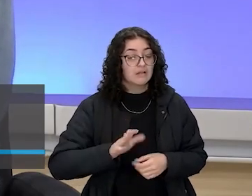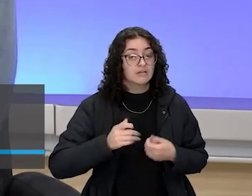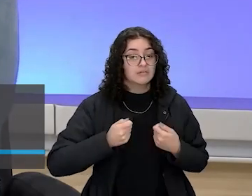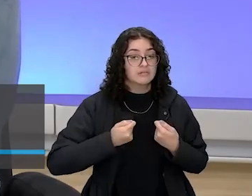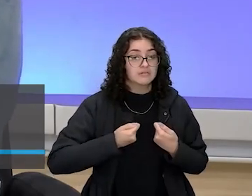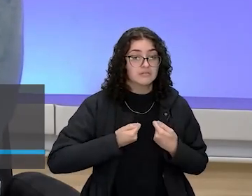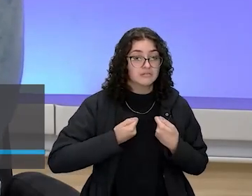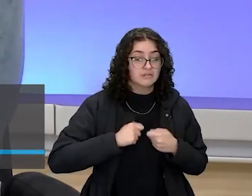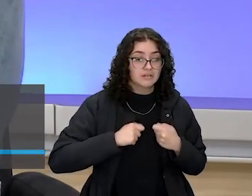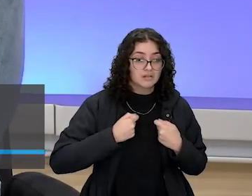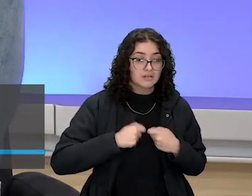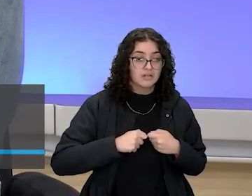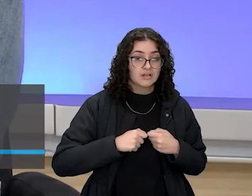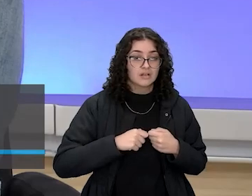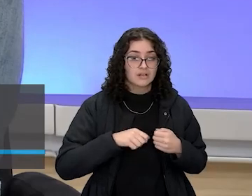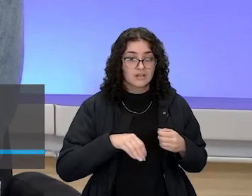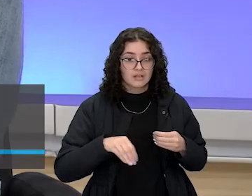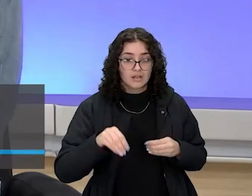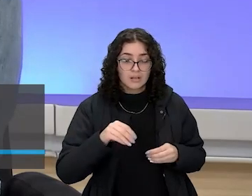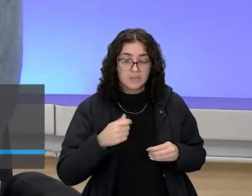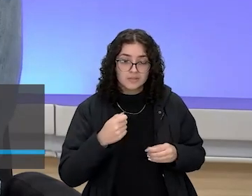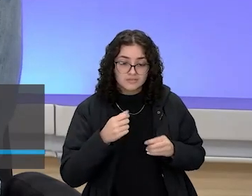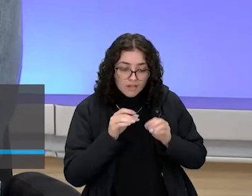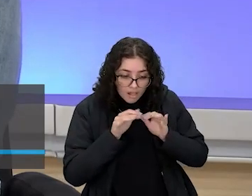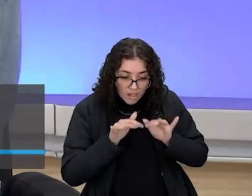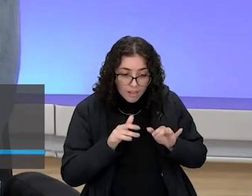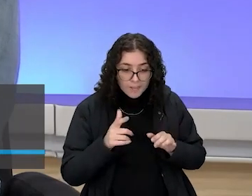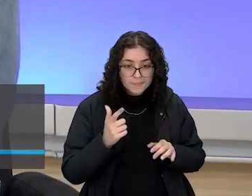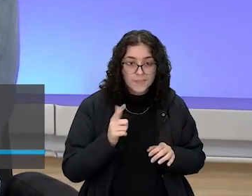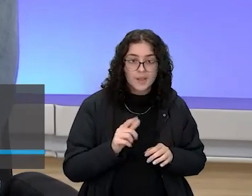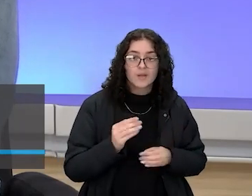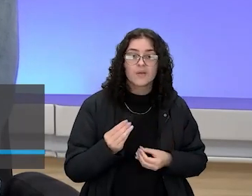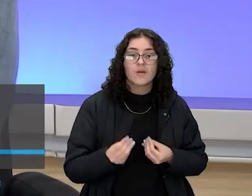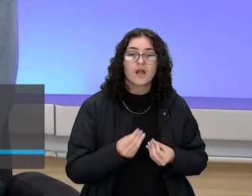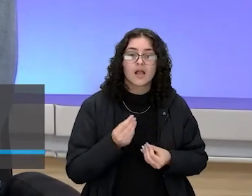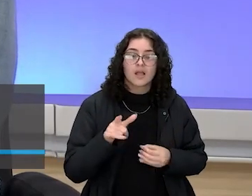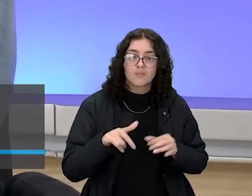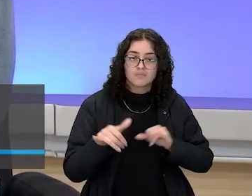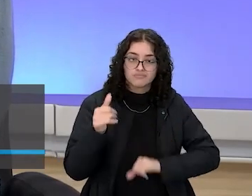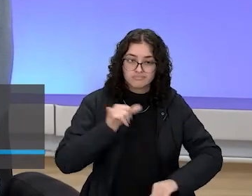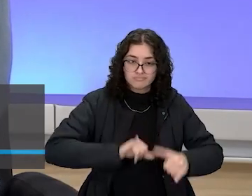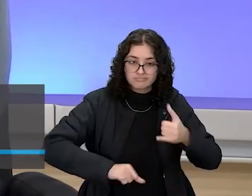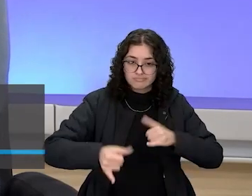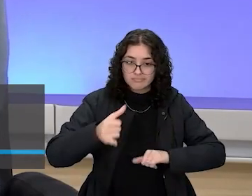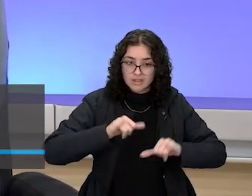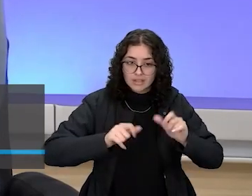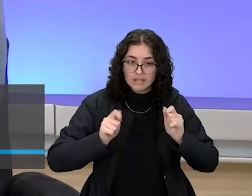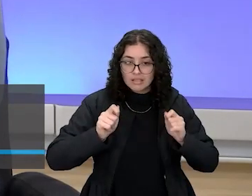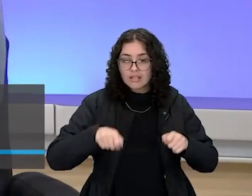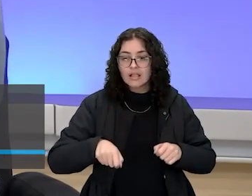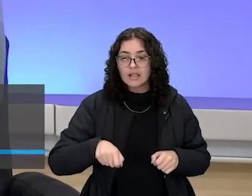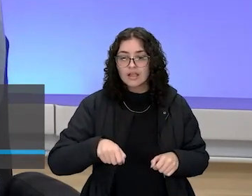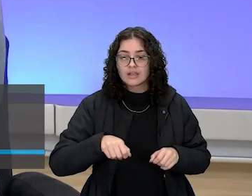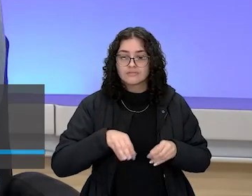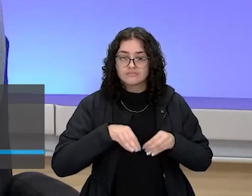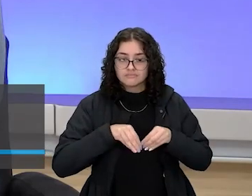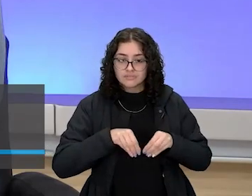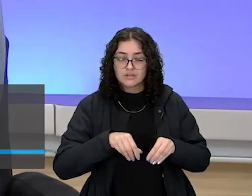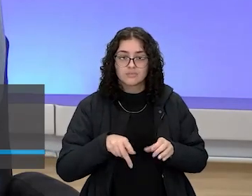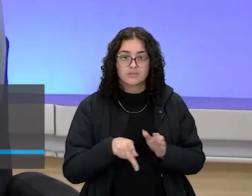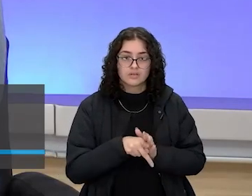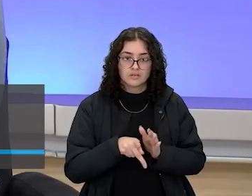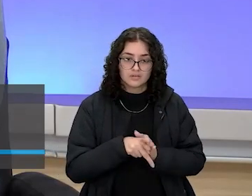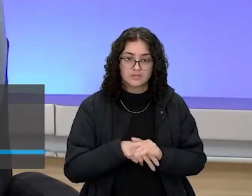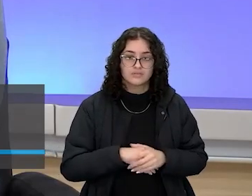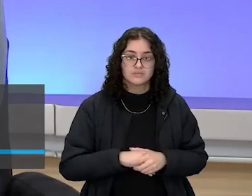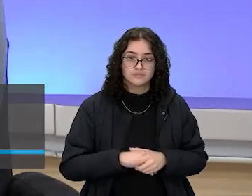precisa acidificar esse solo. Quais são as substâncias que podem acidificar